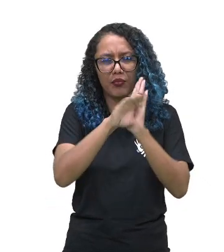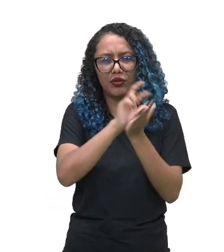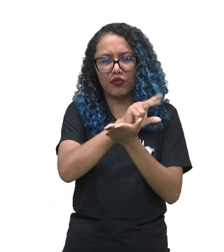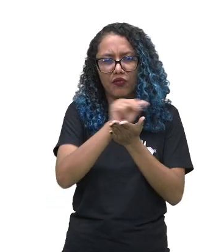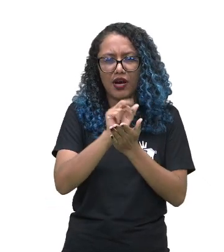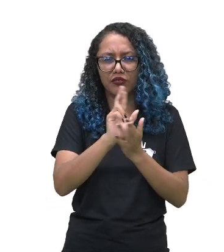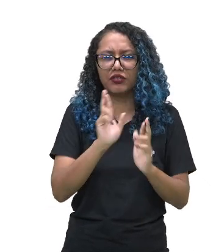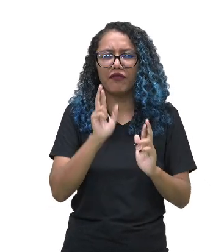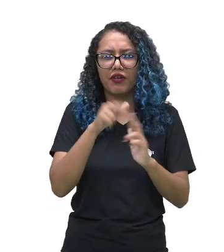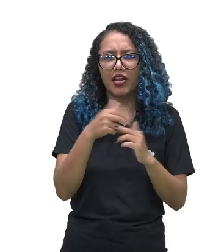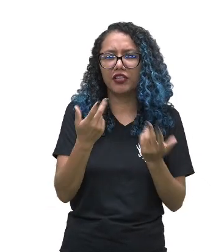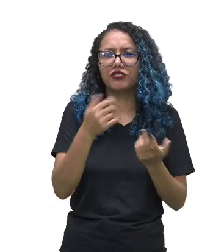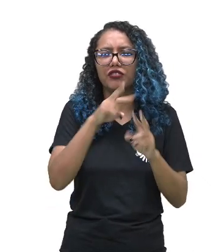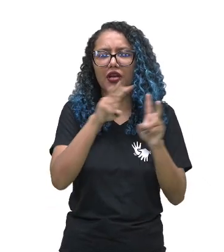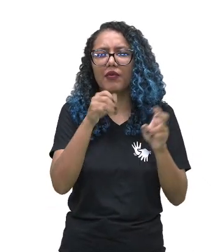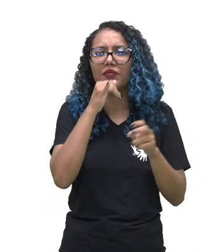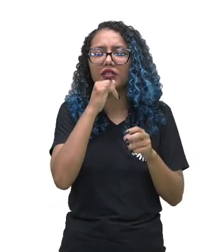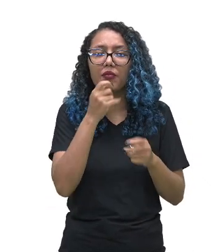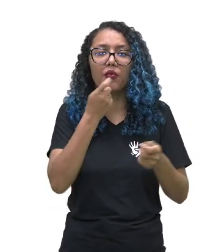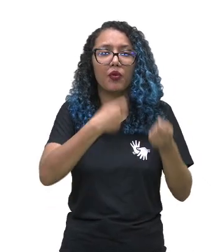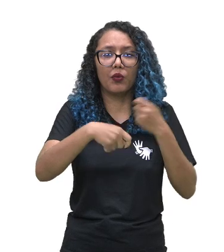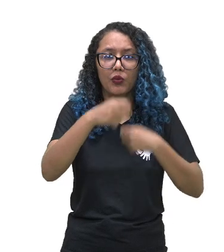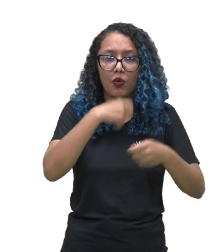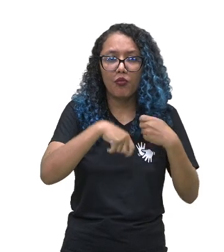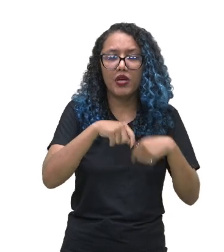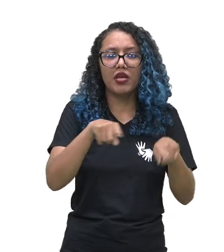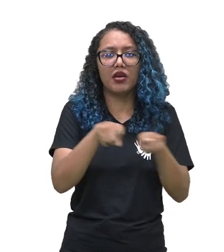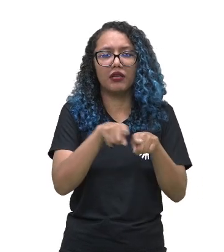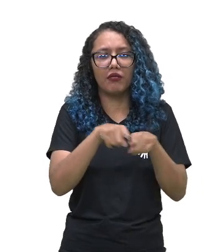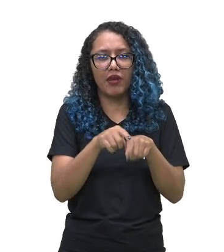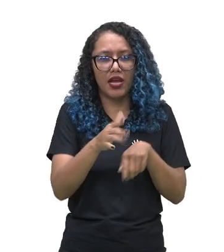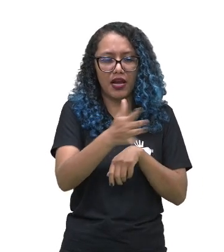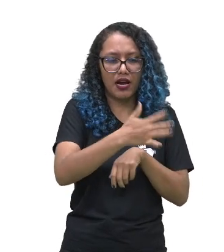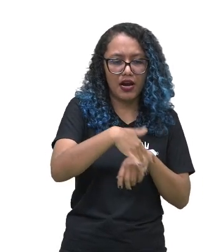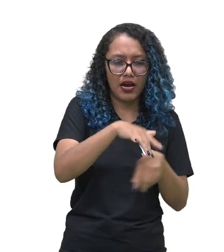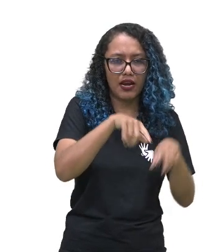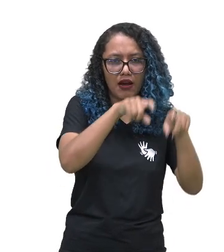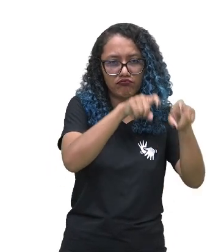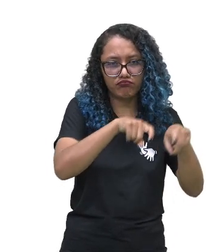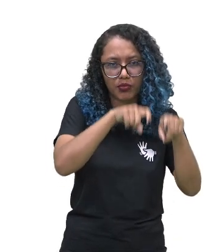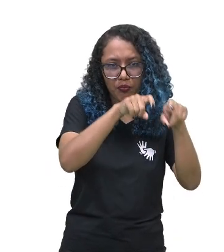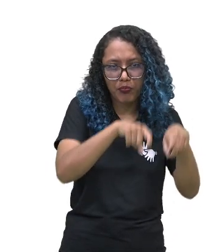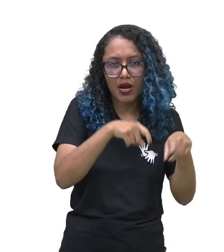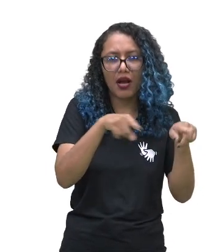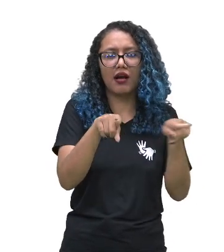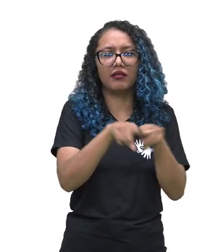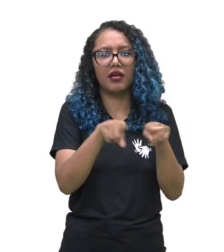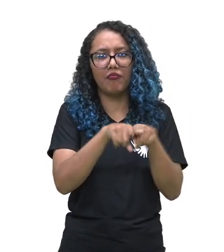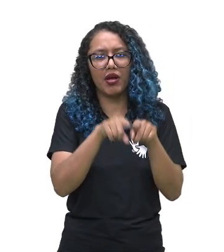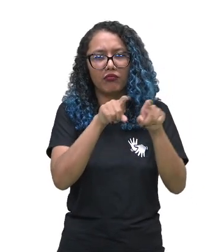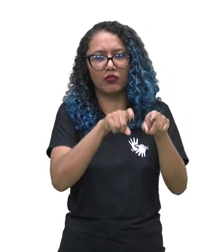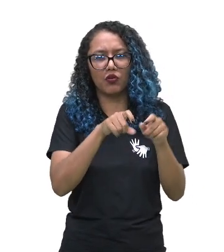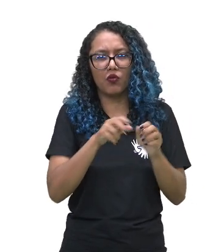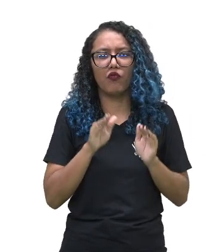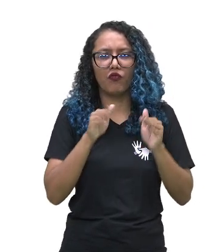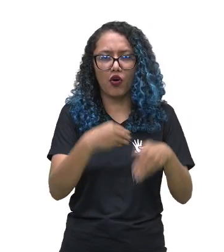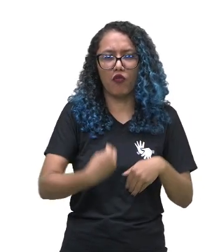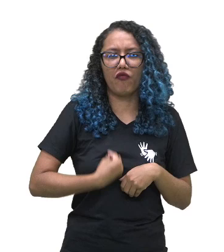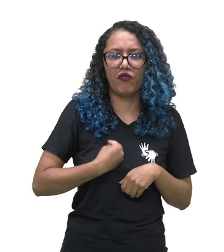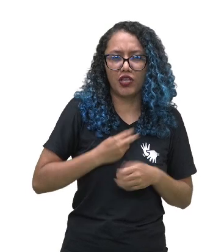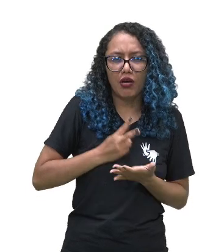temas economia, grande lavoura, agricultura de subsistência,